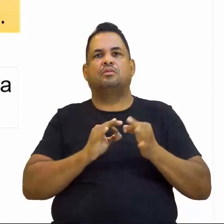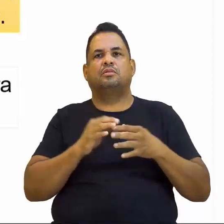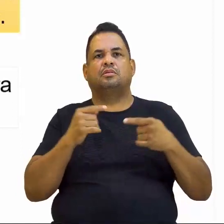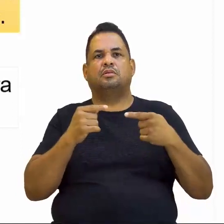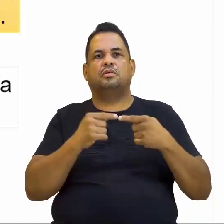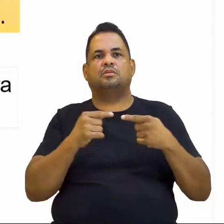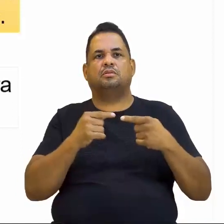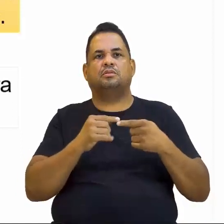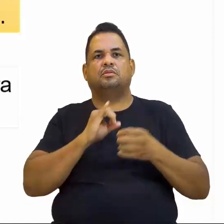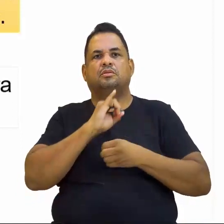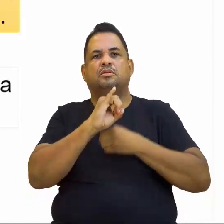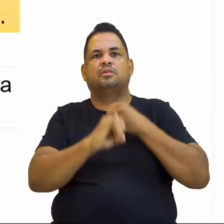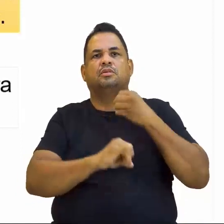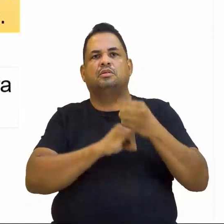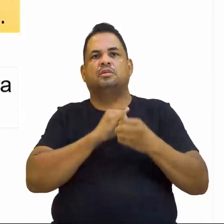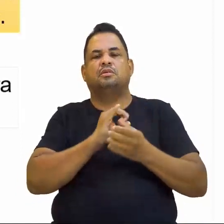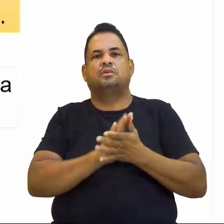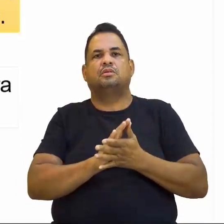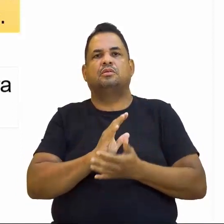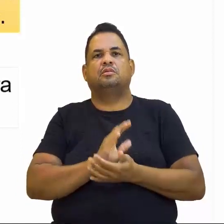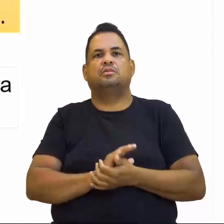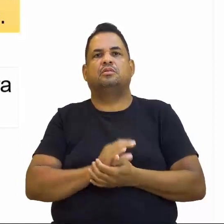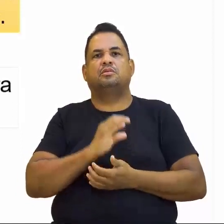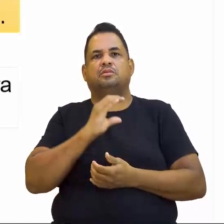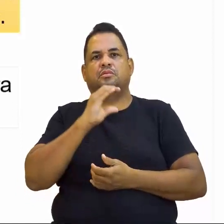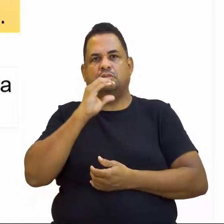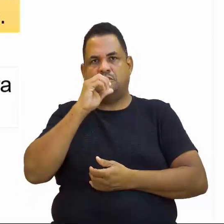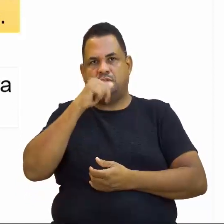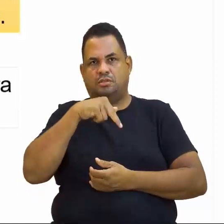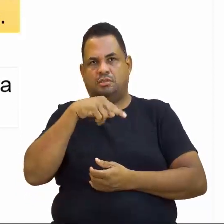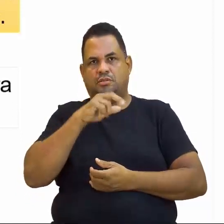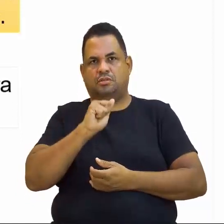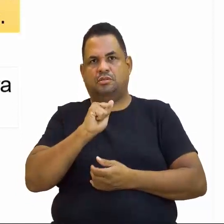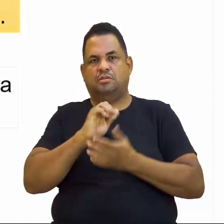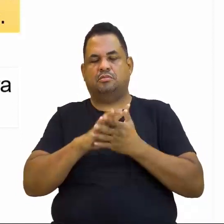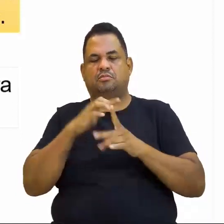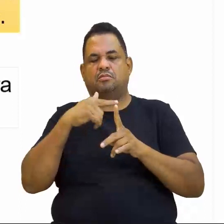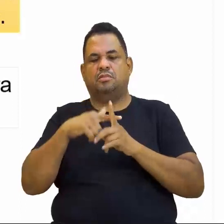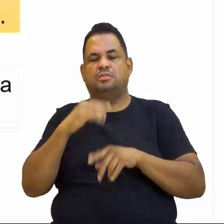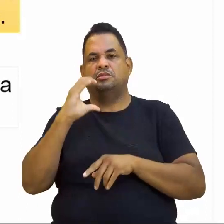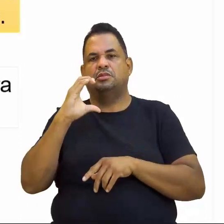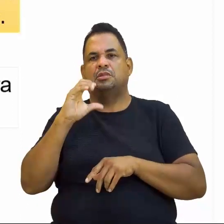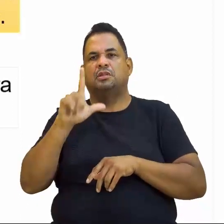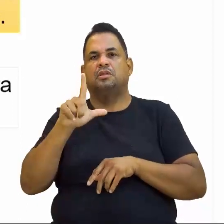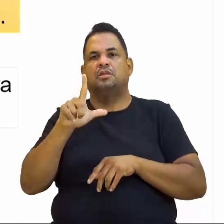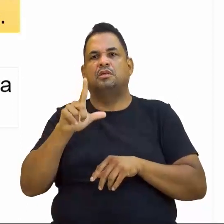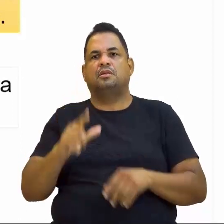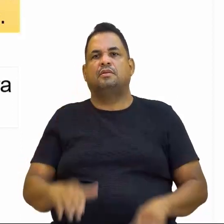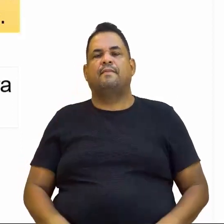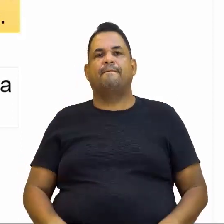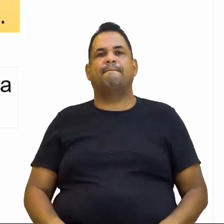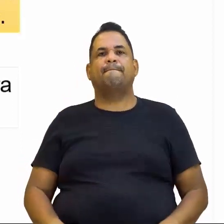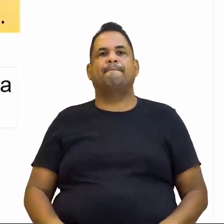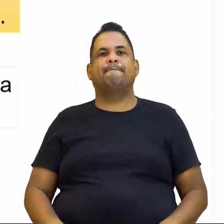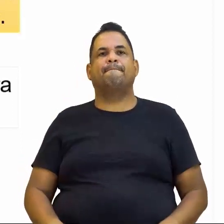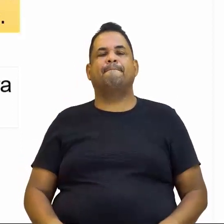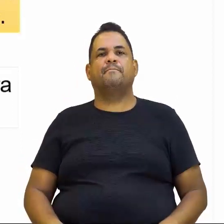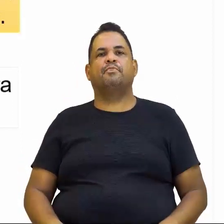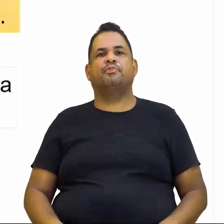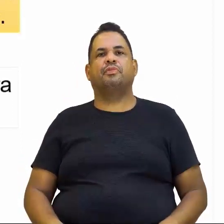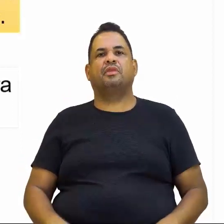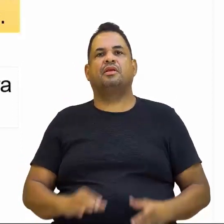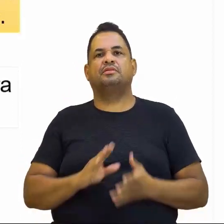pela ligação iônica entre o sódio e o cloro. A partir do cloreto de sódio são